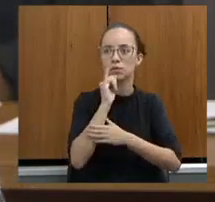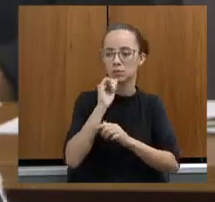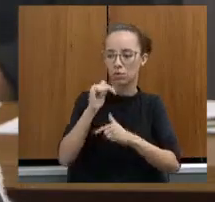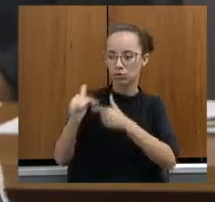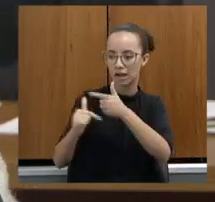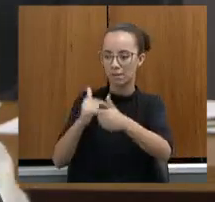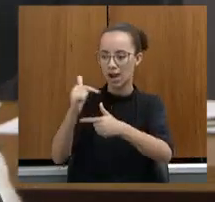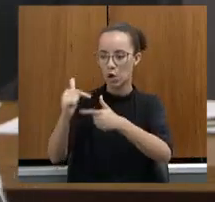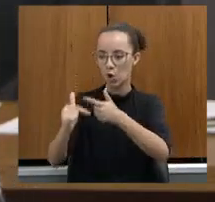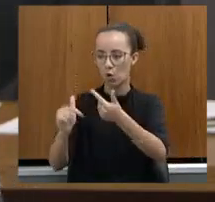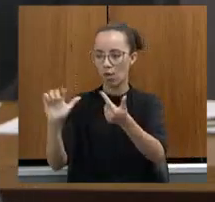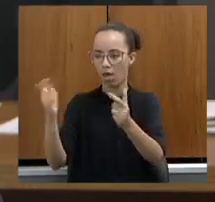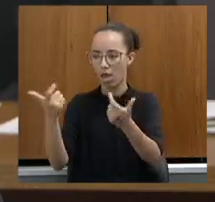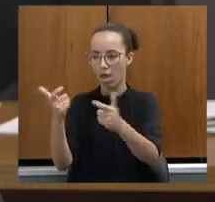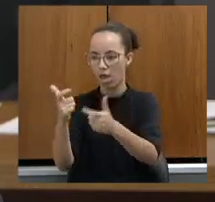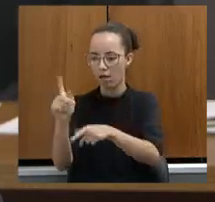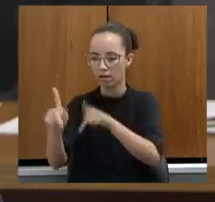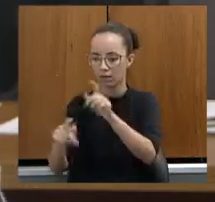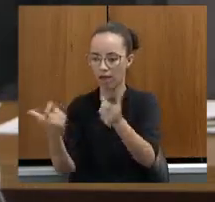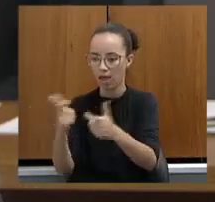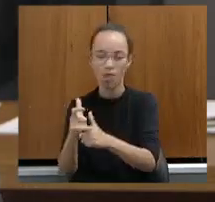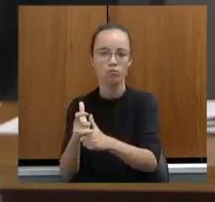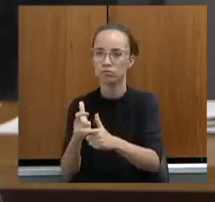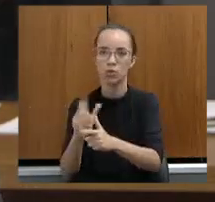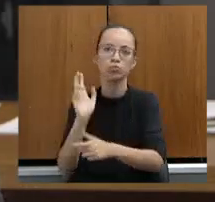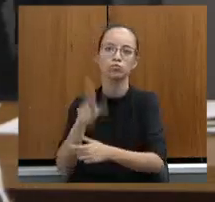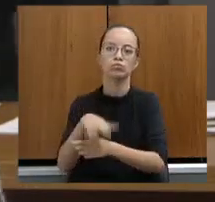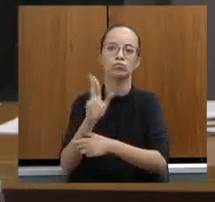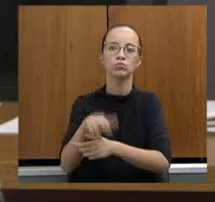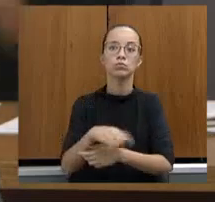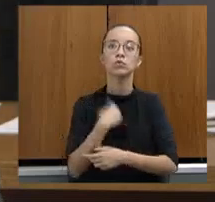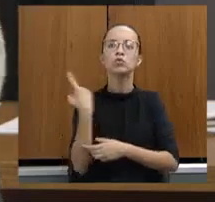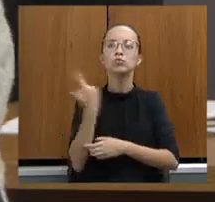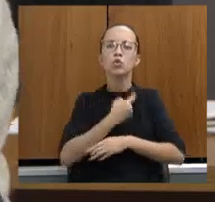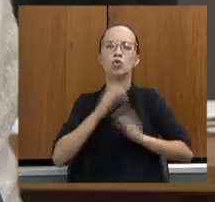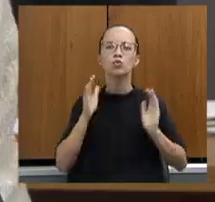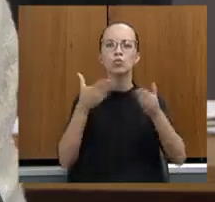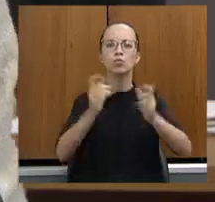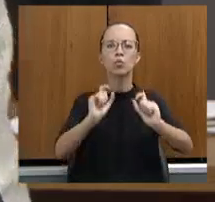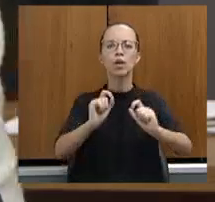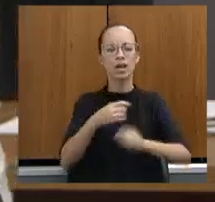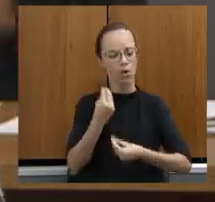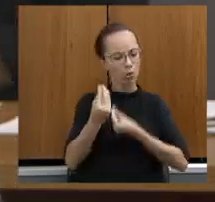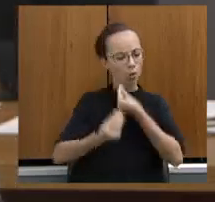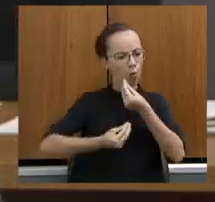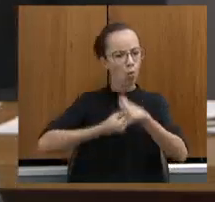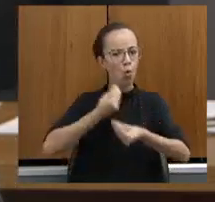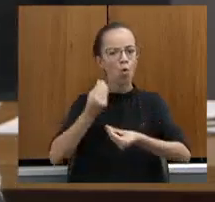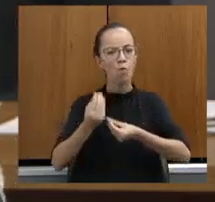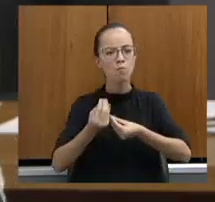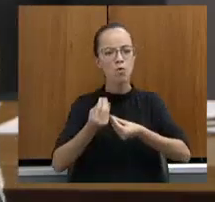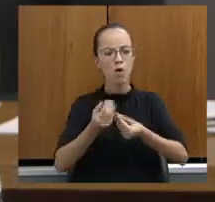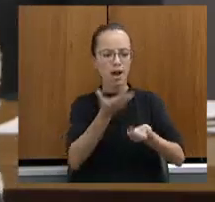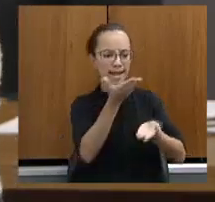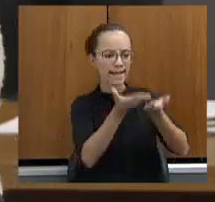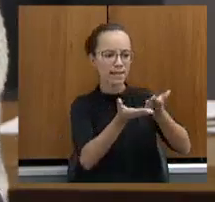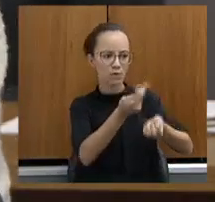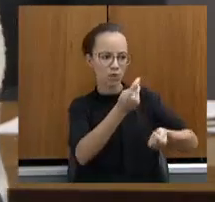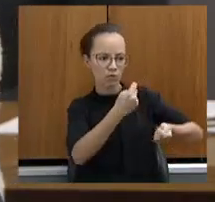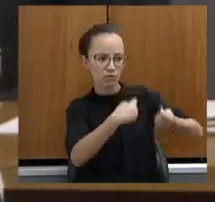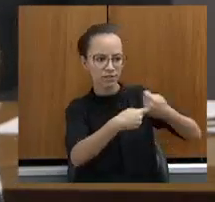públicos reduzindo a prestação de serviços nunca o nosso foco foi como nós podemos perseguir esse equilíbrio fiscal